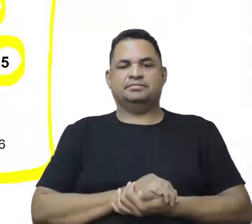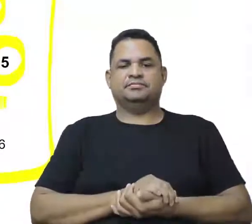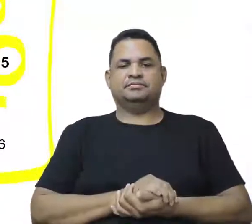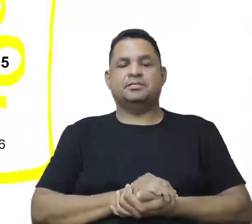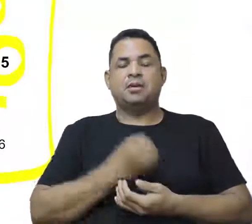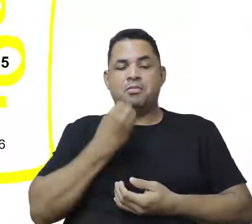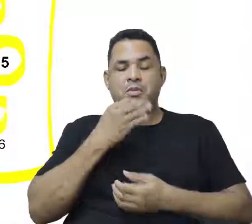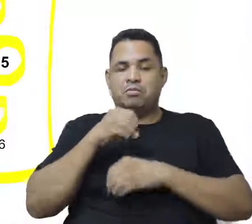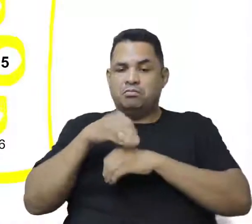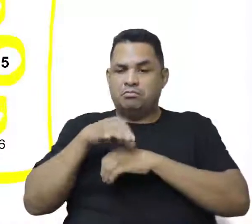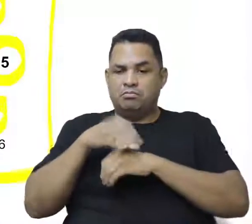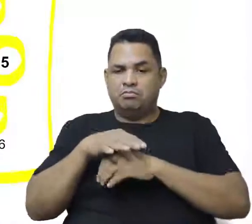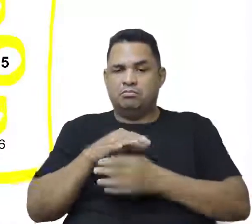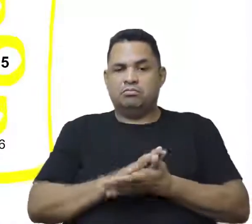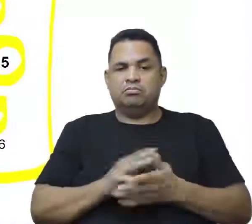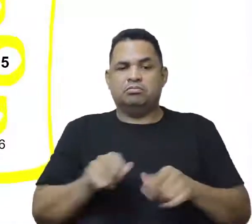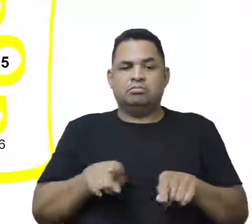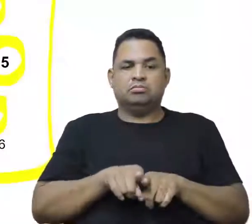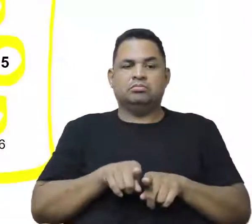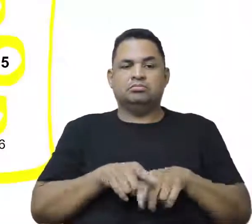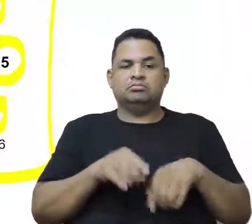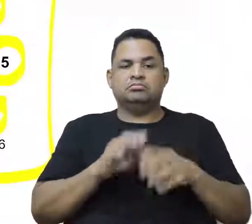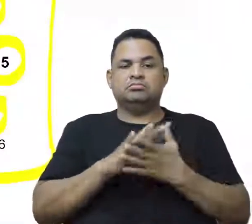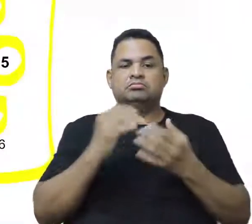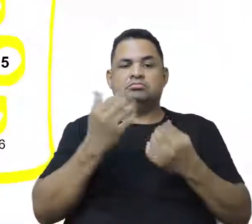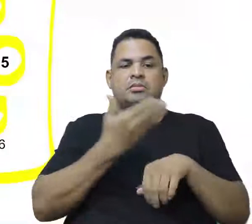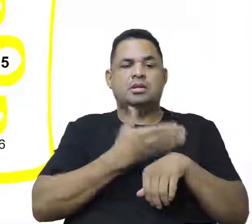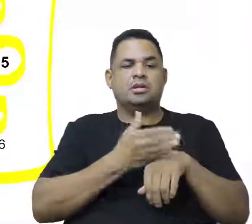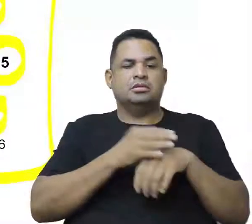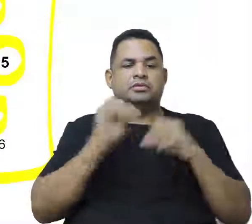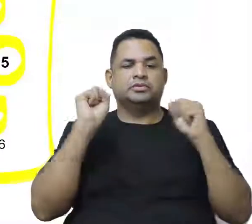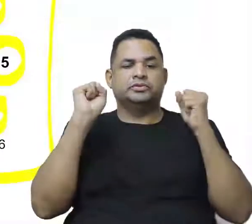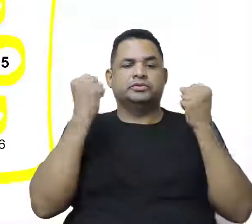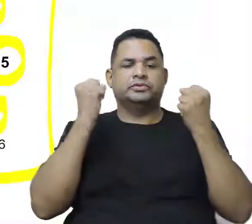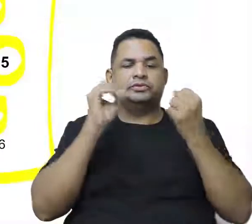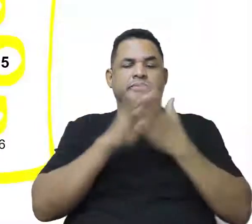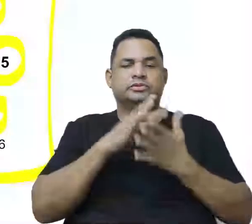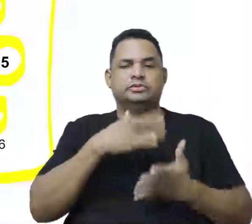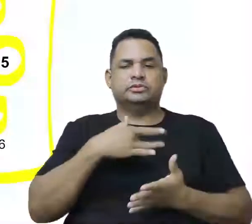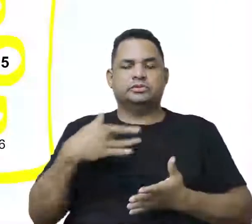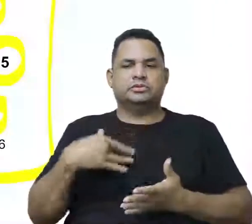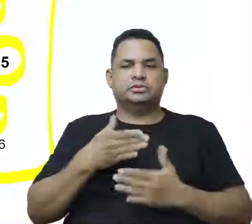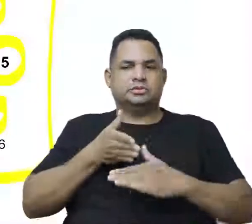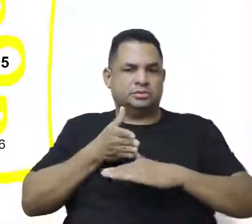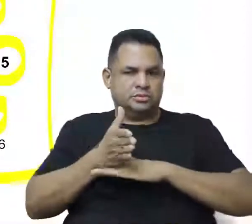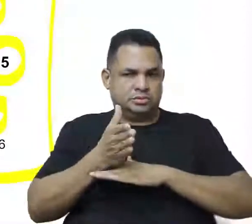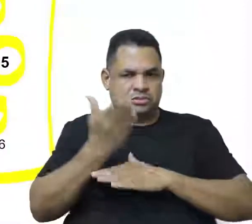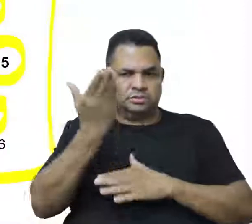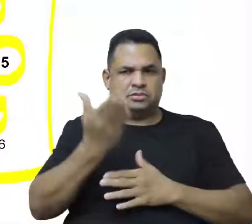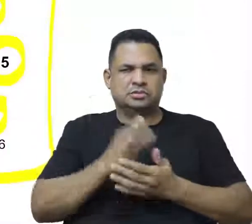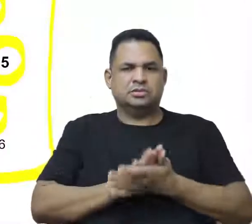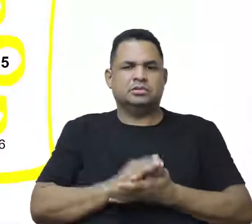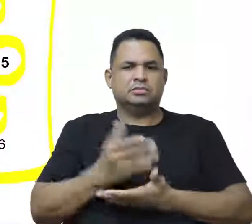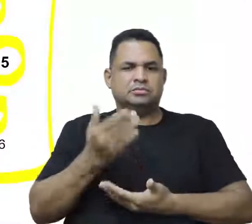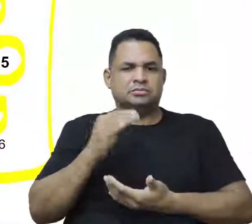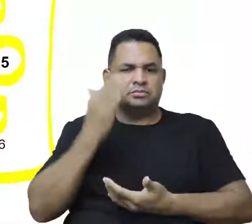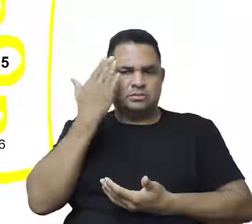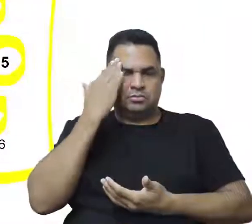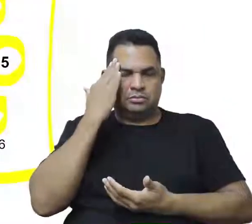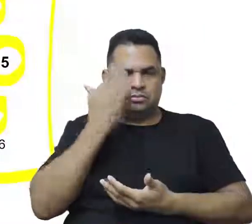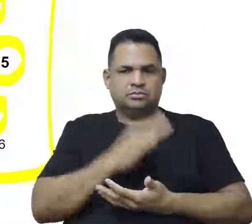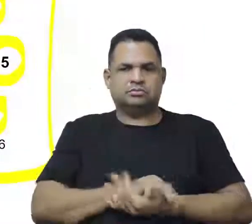boa dica. E que vai estar também junto aqui com exercício físico e saúde. Perfeito. Então, vamos entrar nesse gráfico aqui só para o aluno